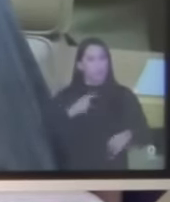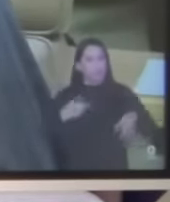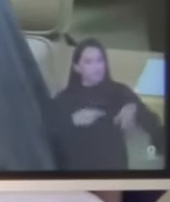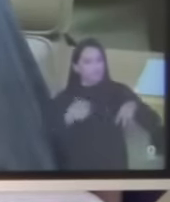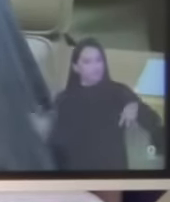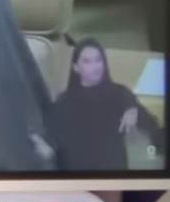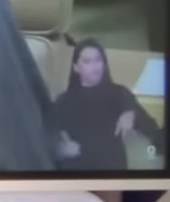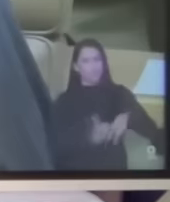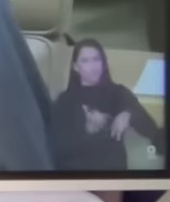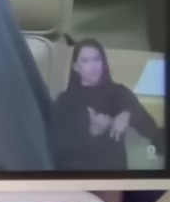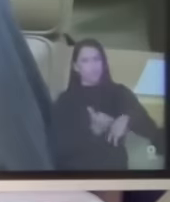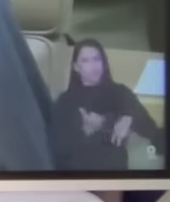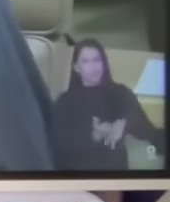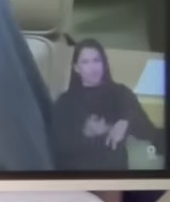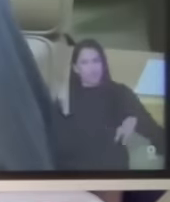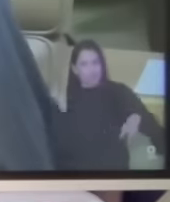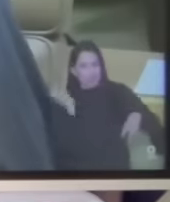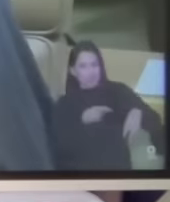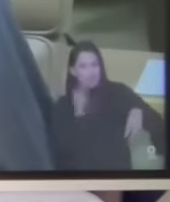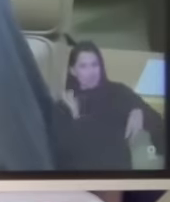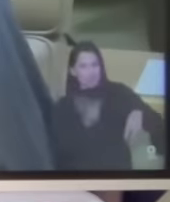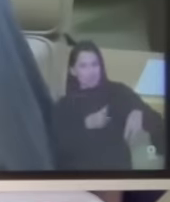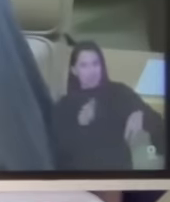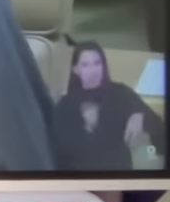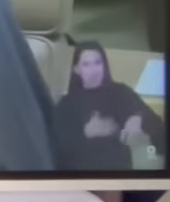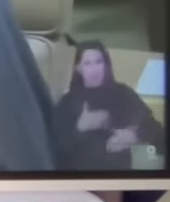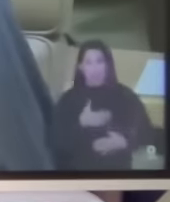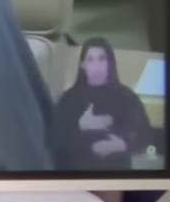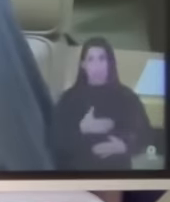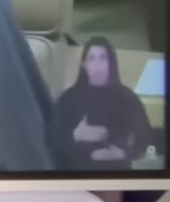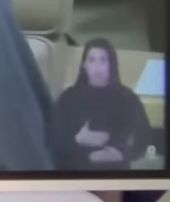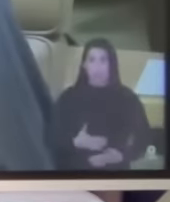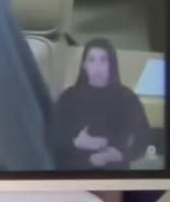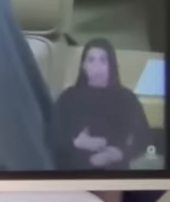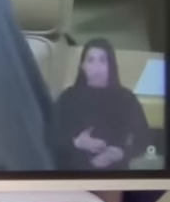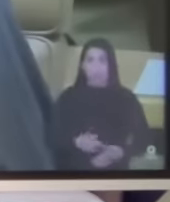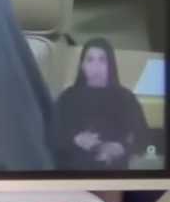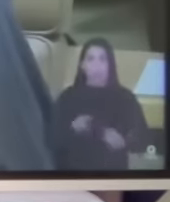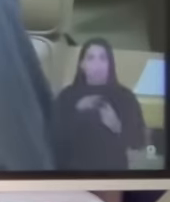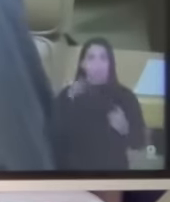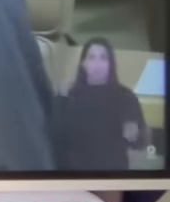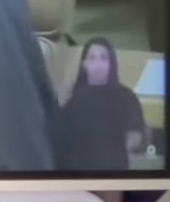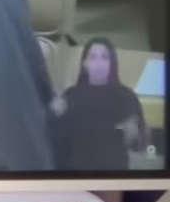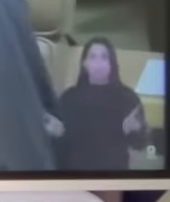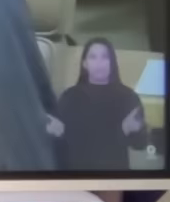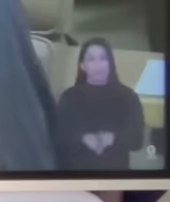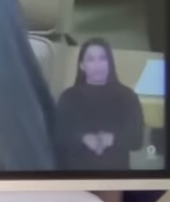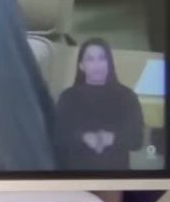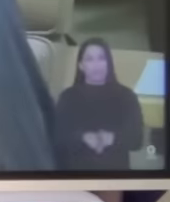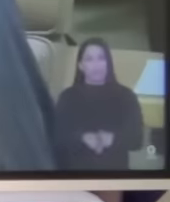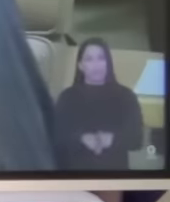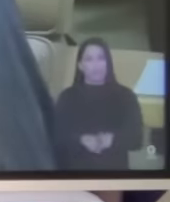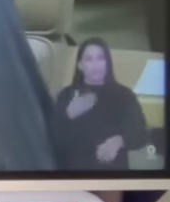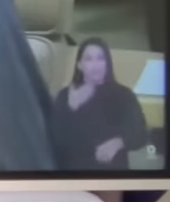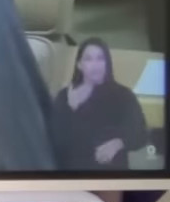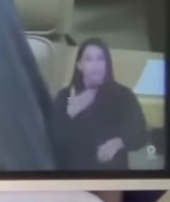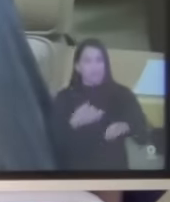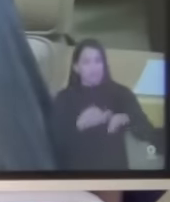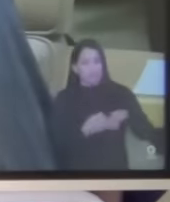de injustas agressões físicas e virtuais. Nunca vi agressão física. Vossa Excelência, ministro